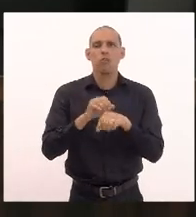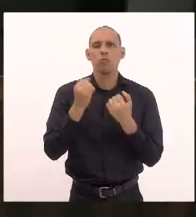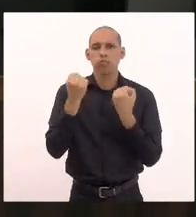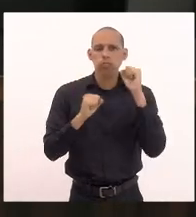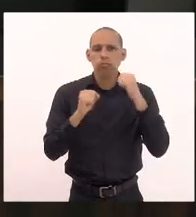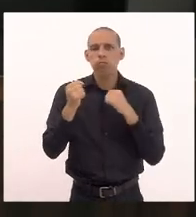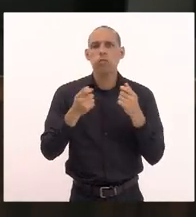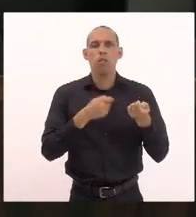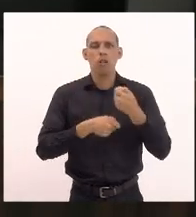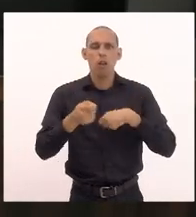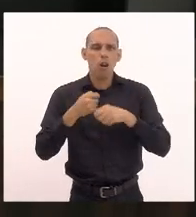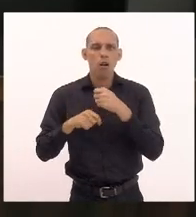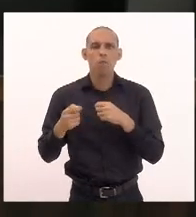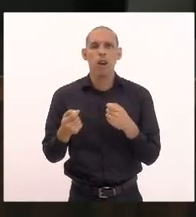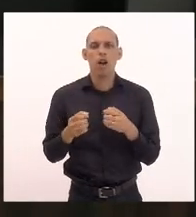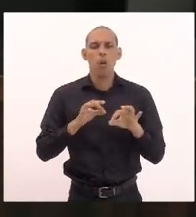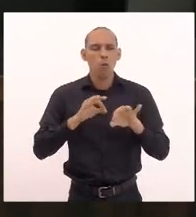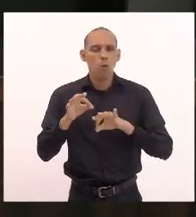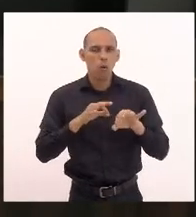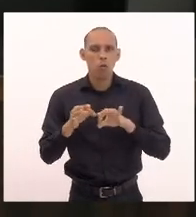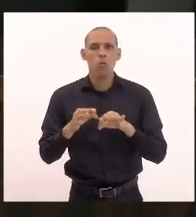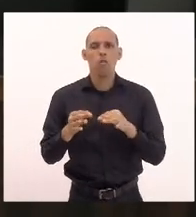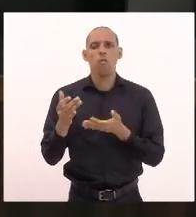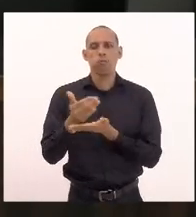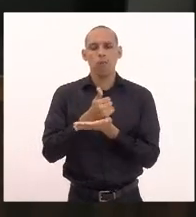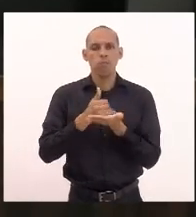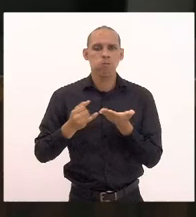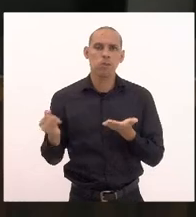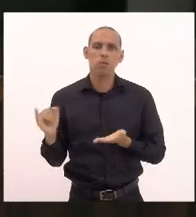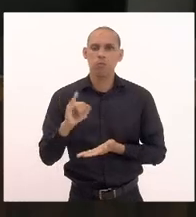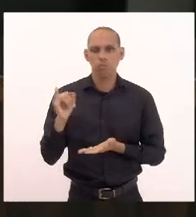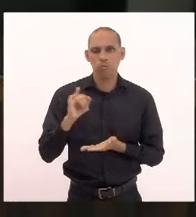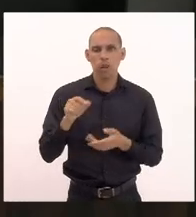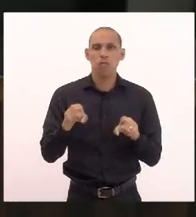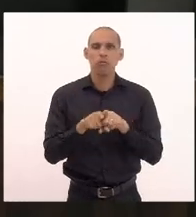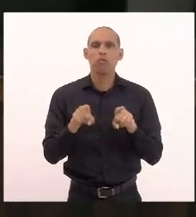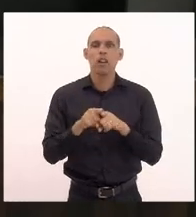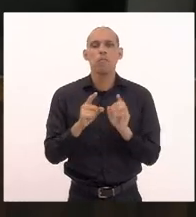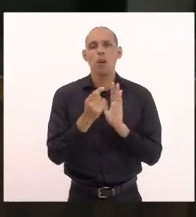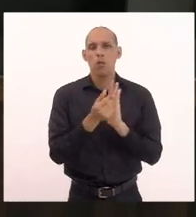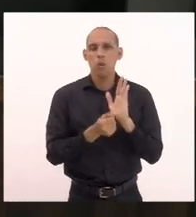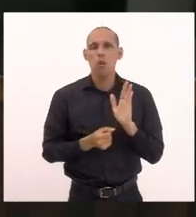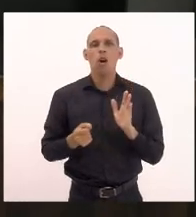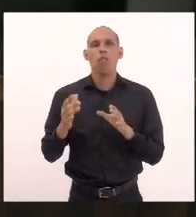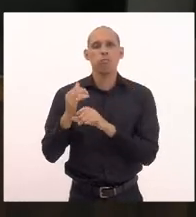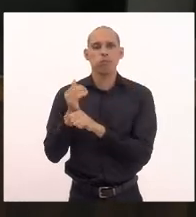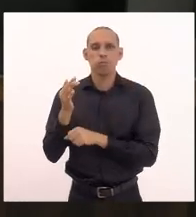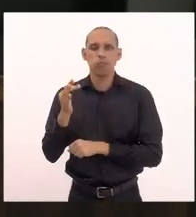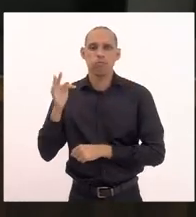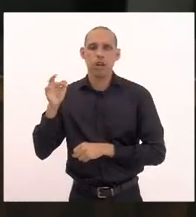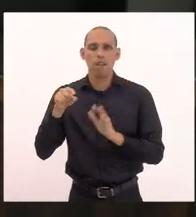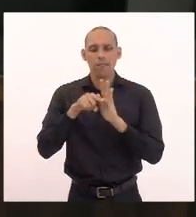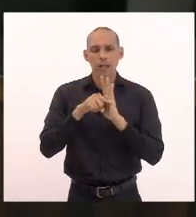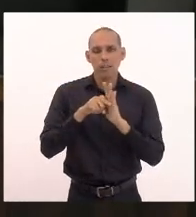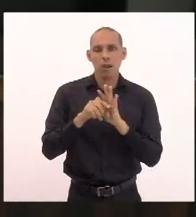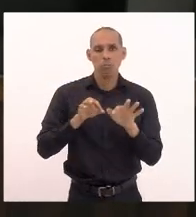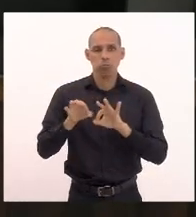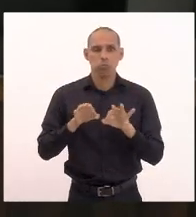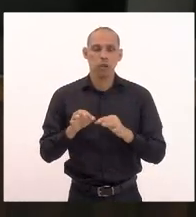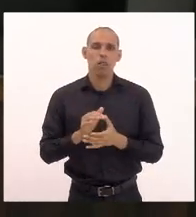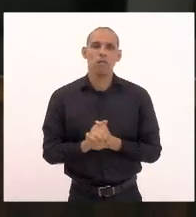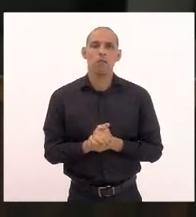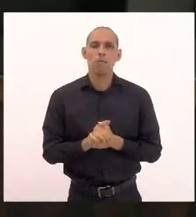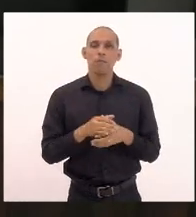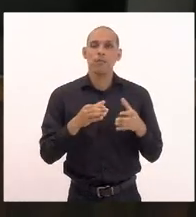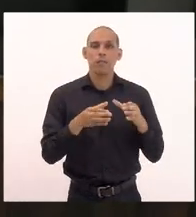Controle da Arrecadação Estadual, Fiscalização dos Tributos Estaduais e de Orçamento, Finanças, Fiscalização Financeira e Controle. Para emitir parecer